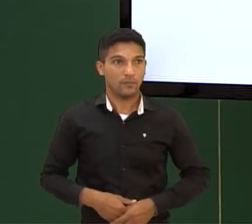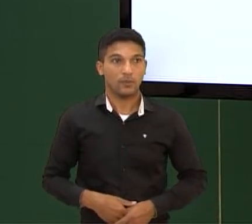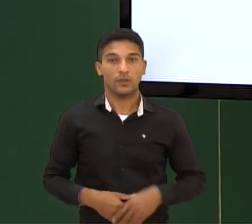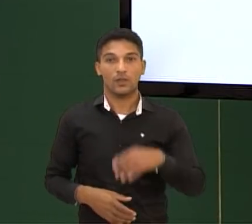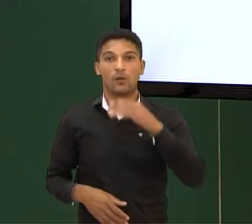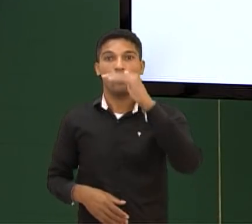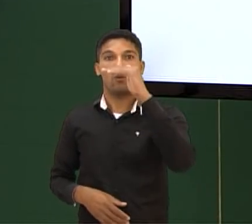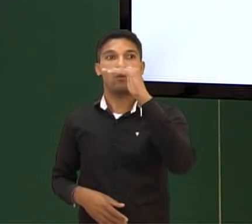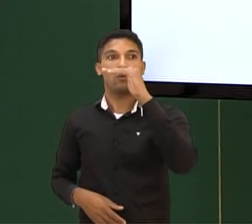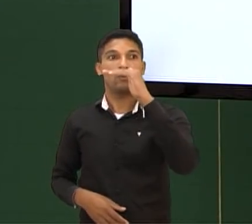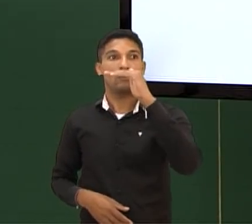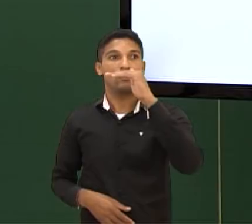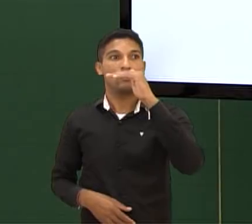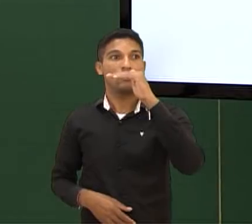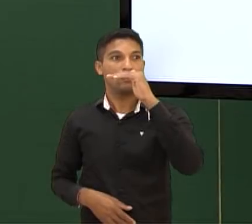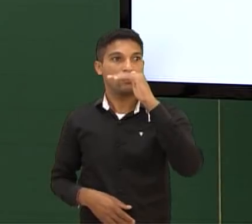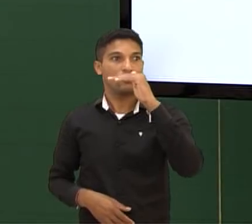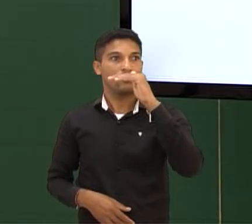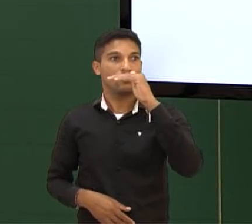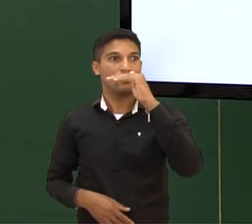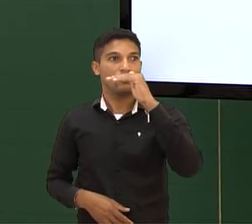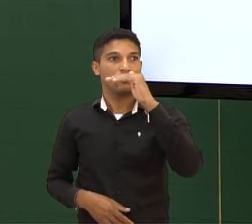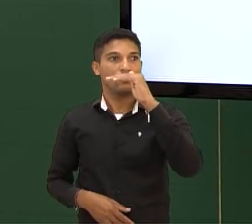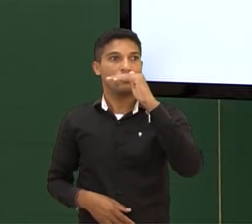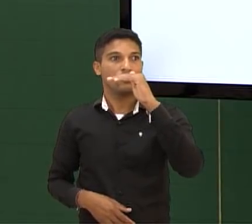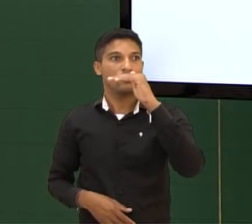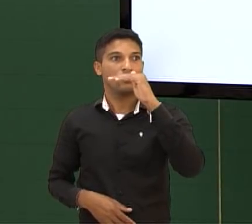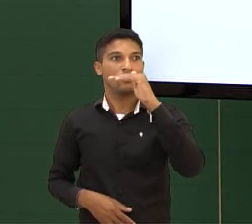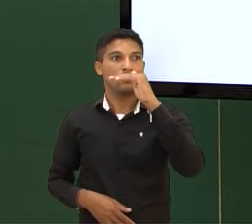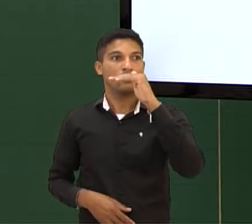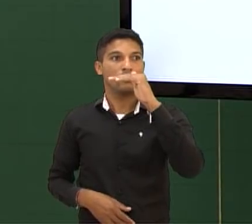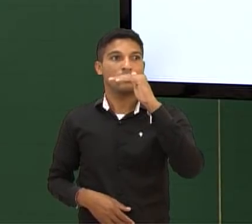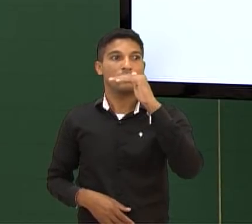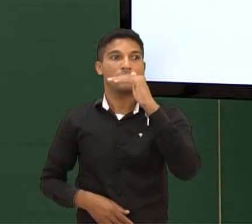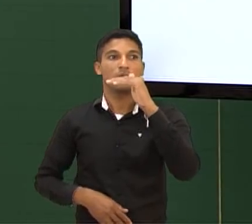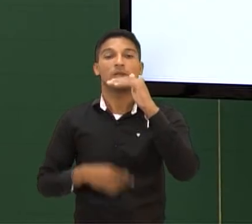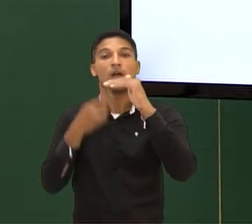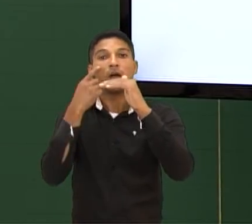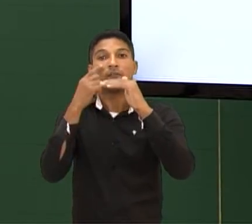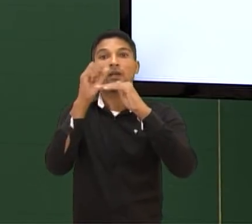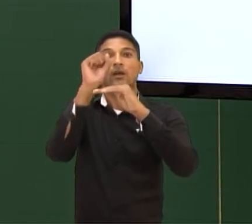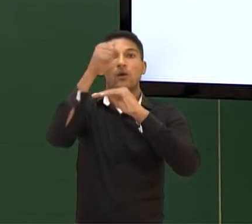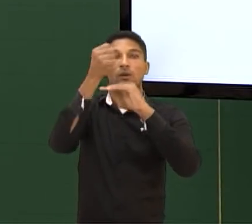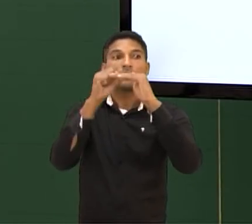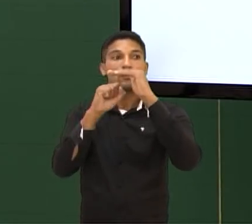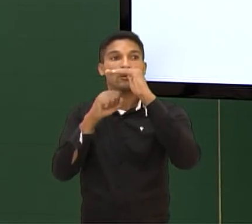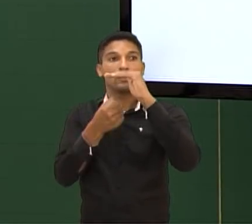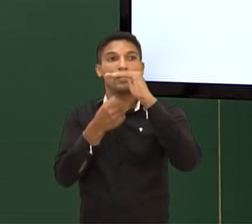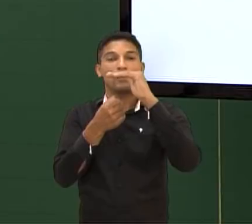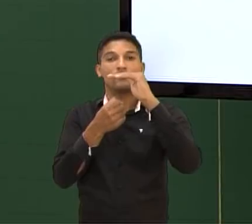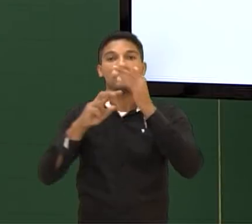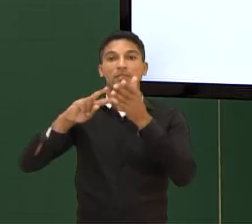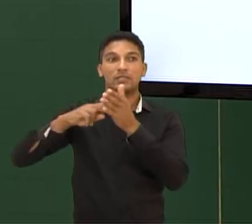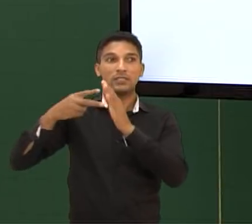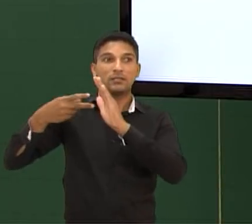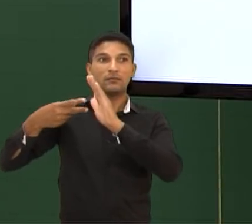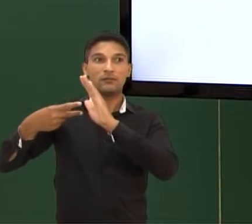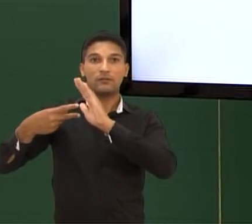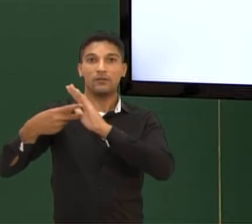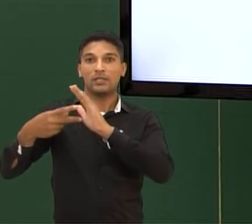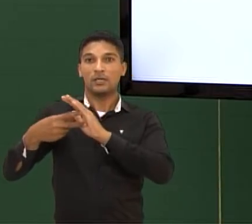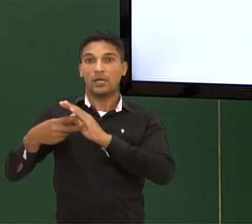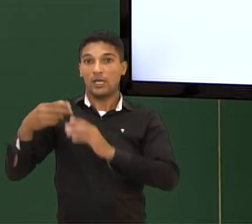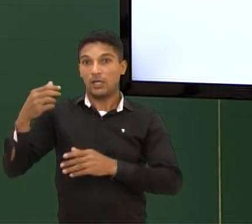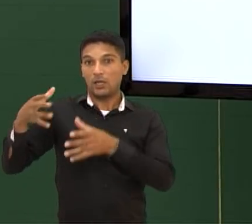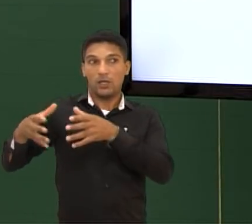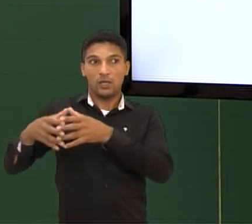8/8 aqui, né? 8/8, que é tudo, corresponde a 224 pessoas, quanto que corresponde a